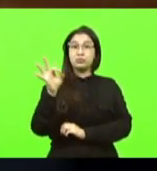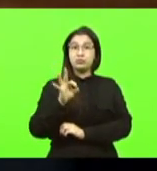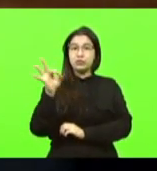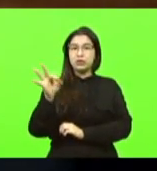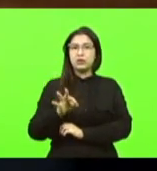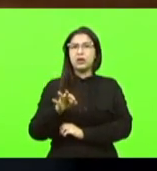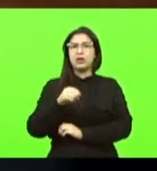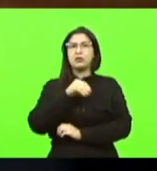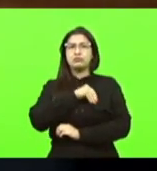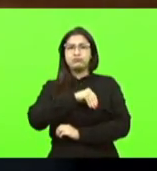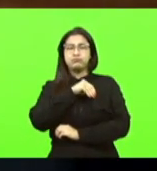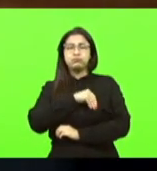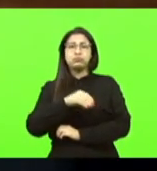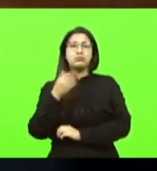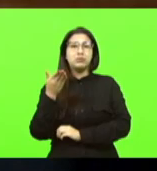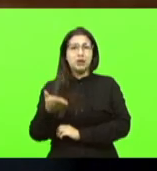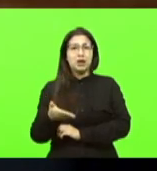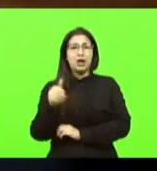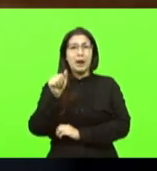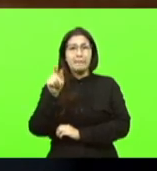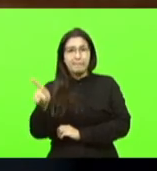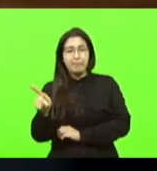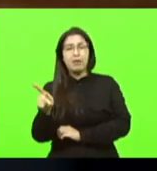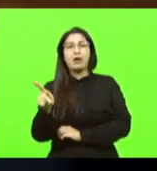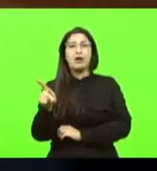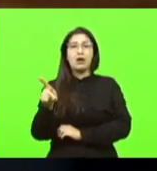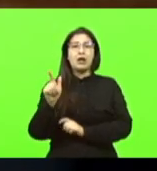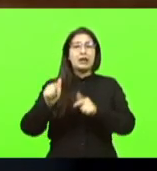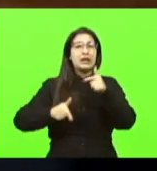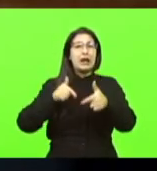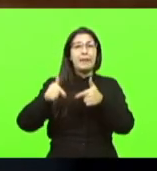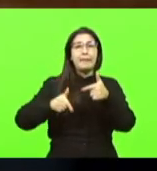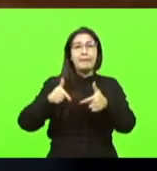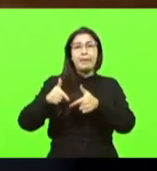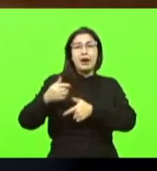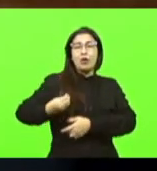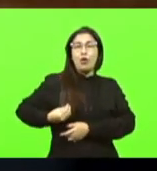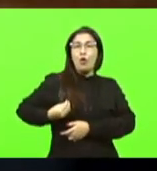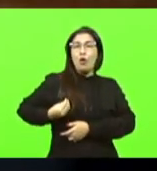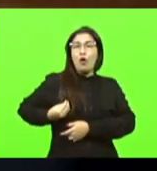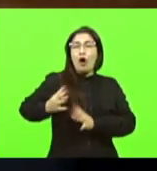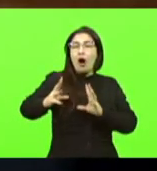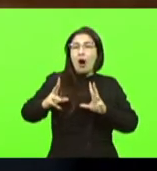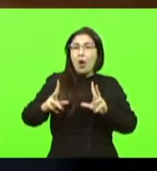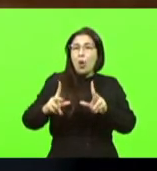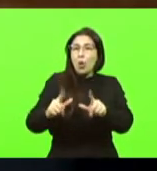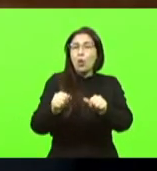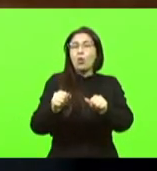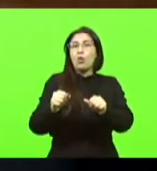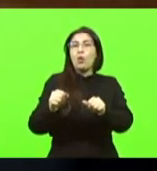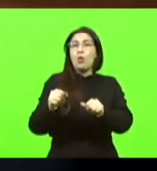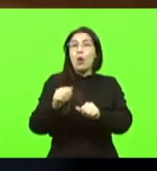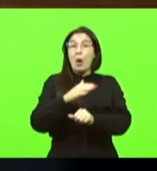de um aposentado que trabalhou a vida inteira e vai morrer pagando